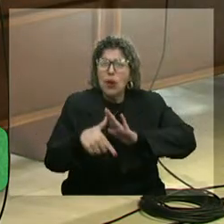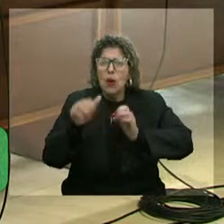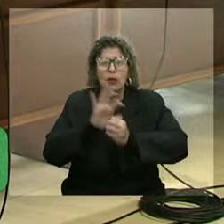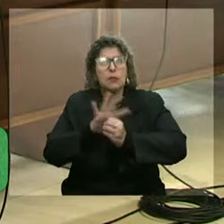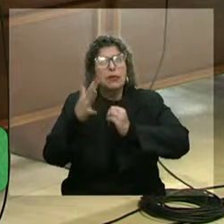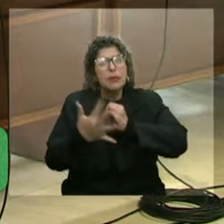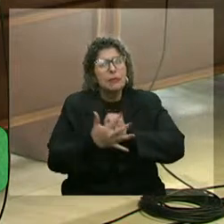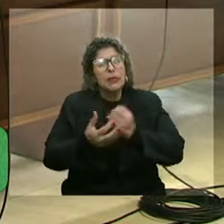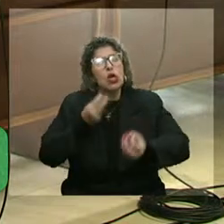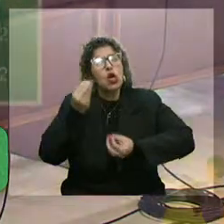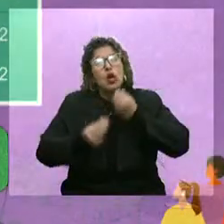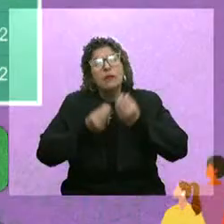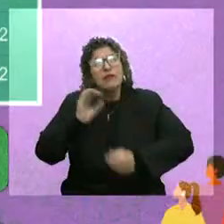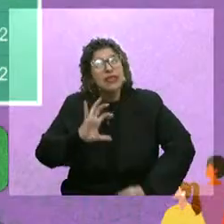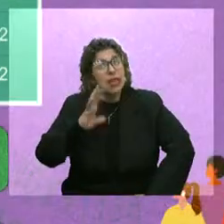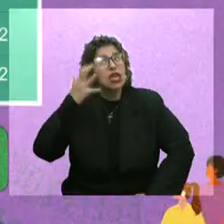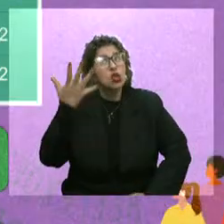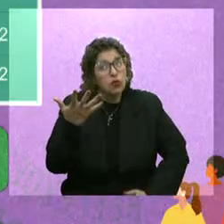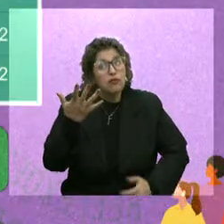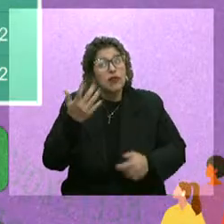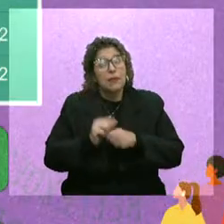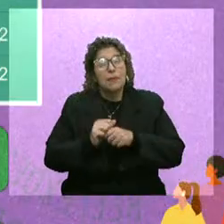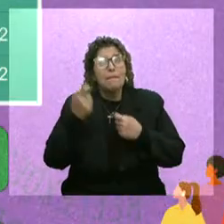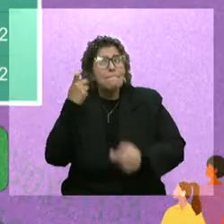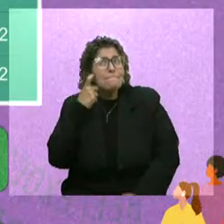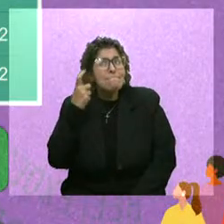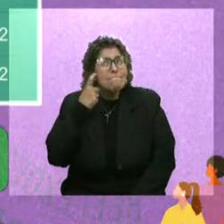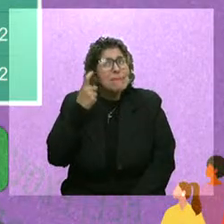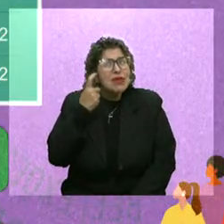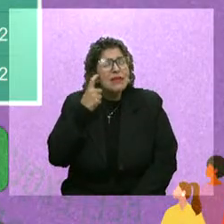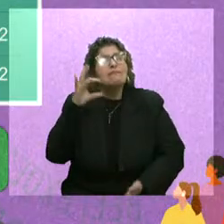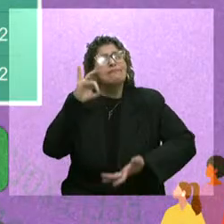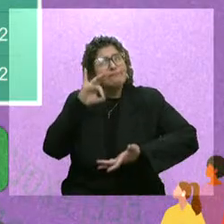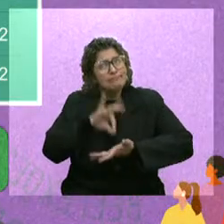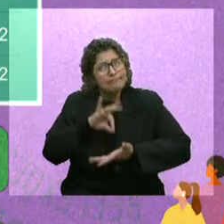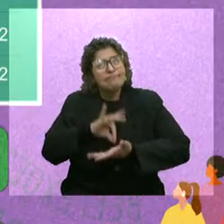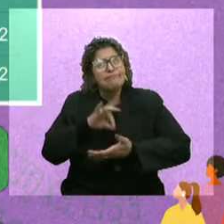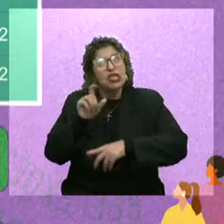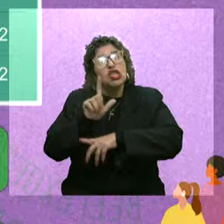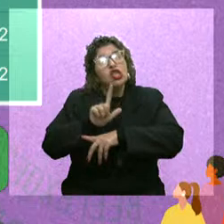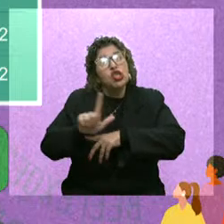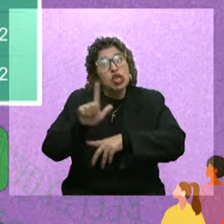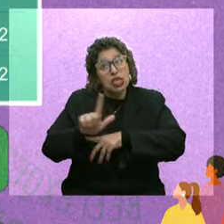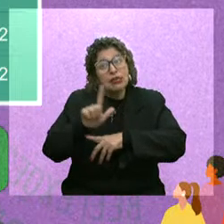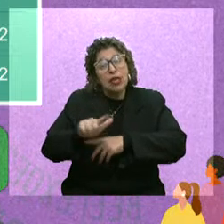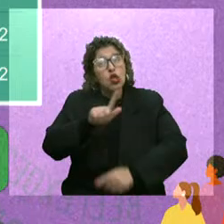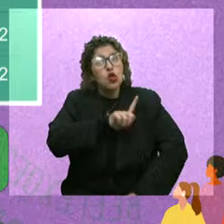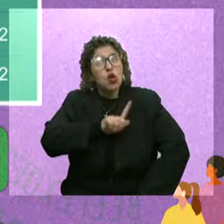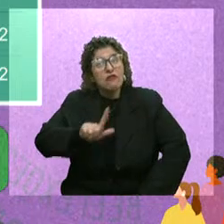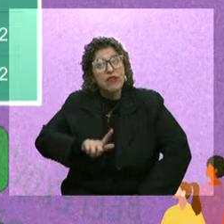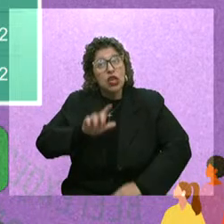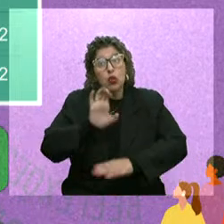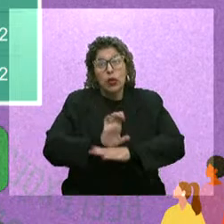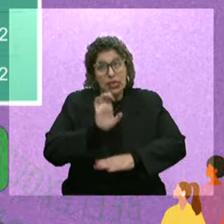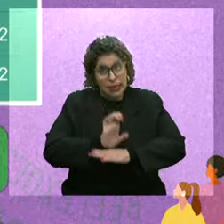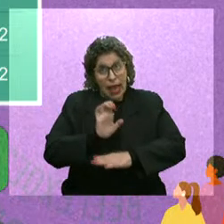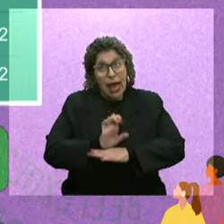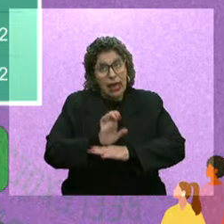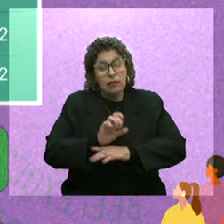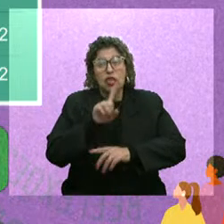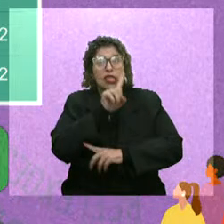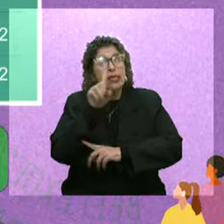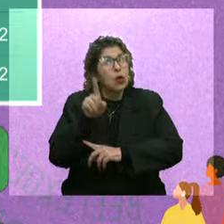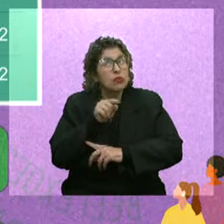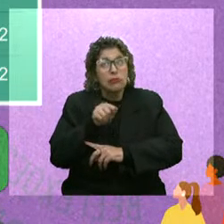pós-pandemia. Como é que a gente vai resolver o pós-pandemia, pensando aí efetivamente na gestão do governo do Estado, ainda não estamos nas